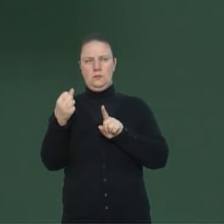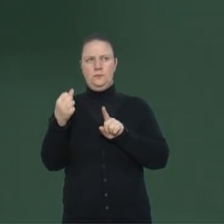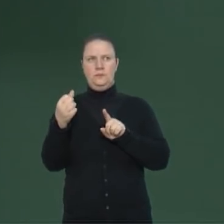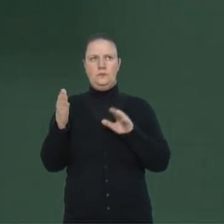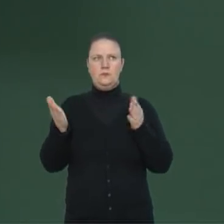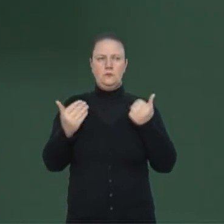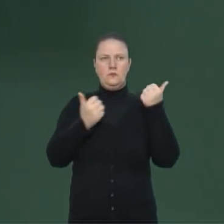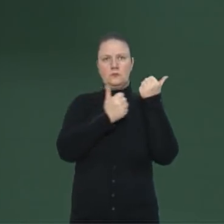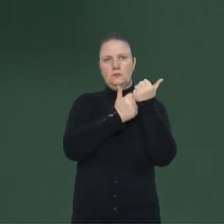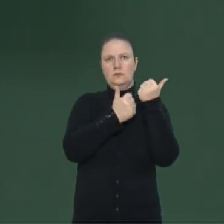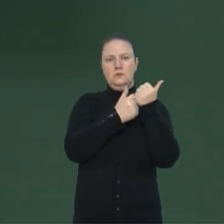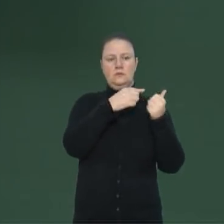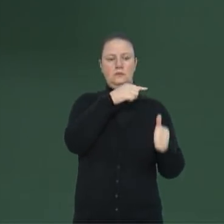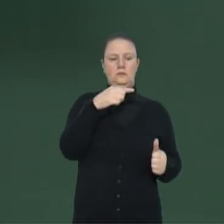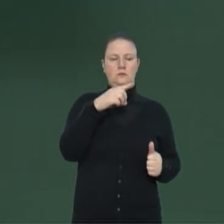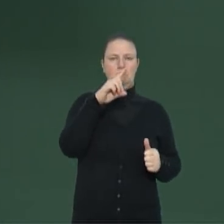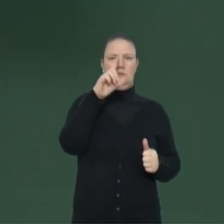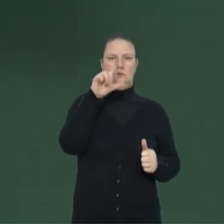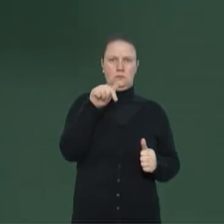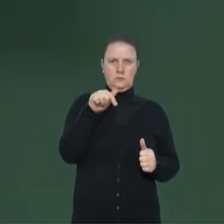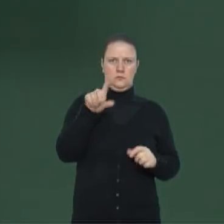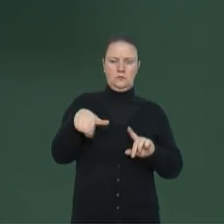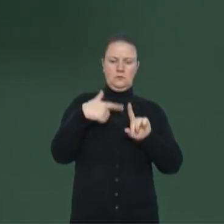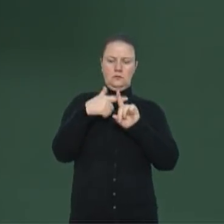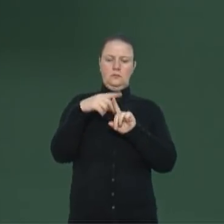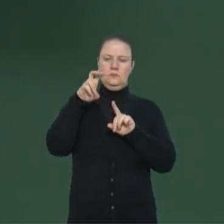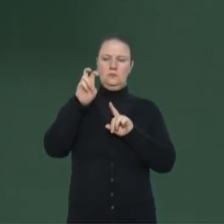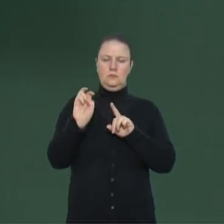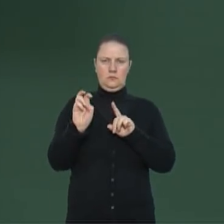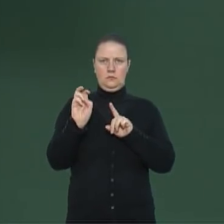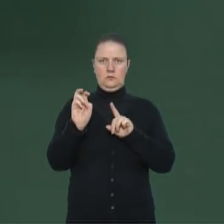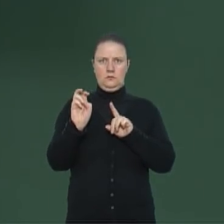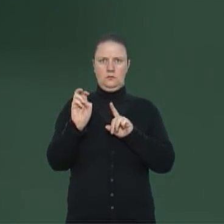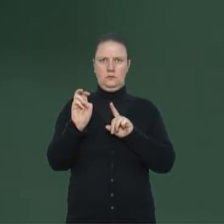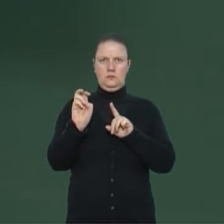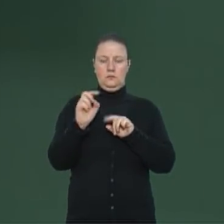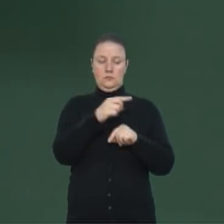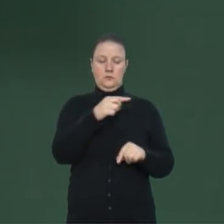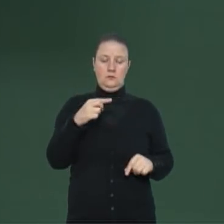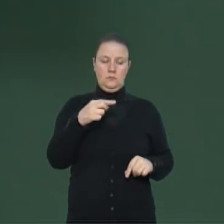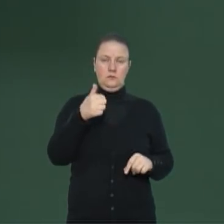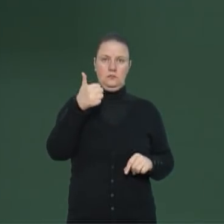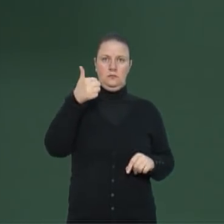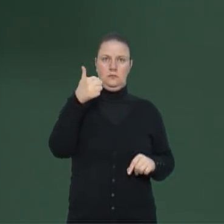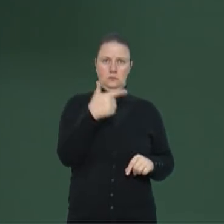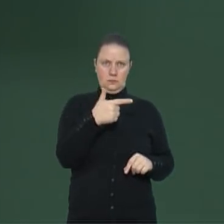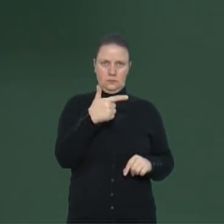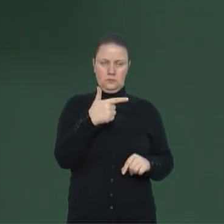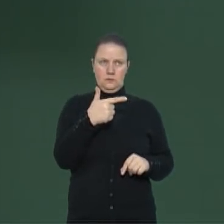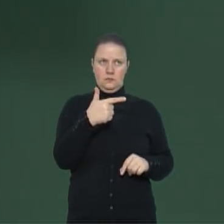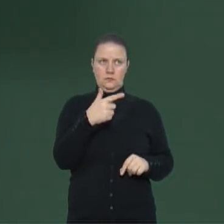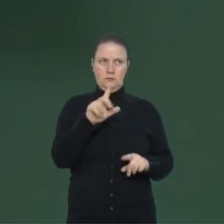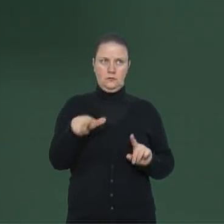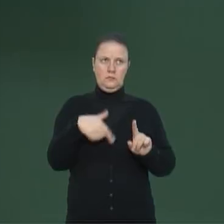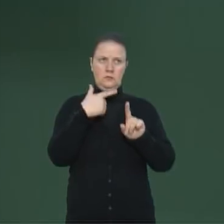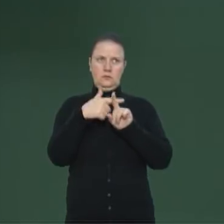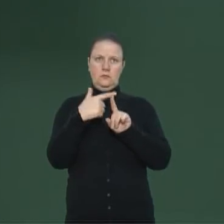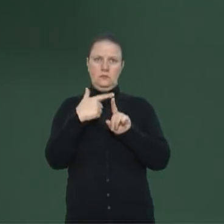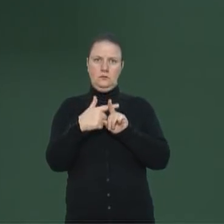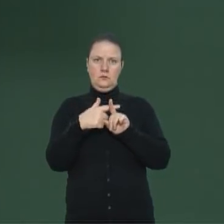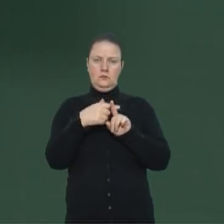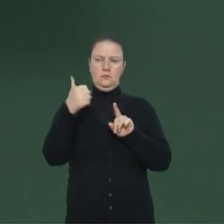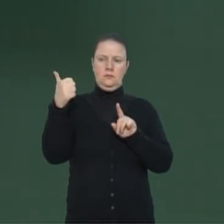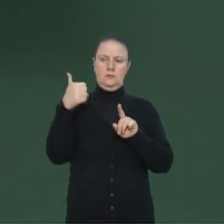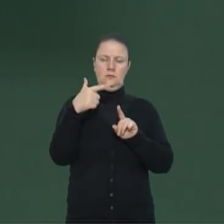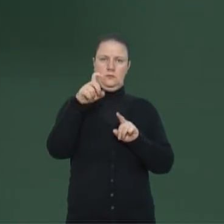por menos 17. Menos 17 mais 5 dá menos 12. Com esse menos de fora vai ficar mais 12x.